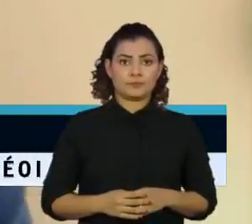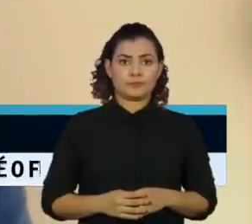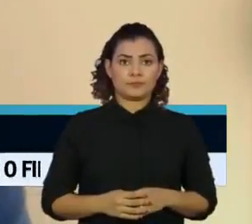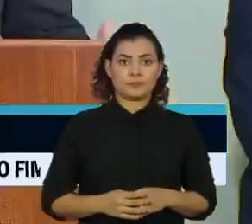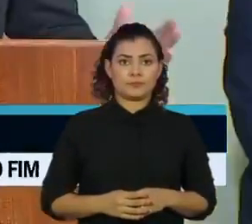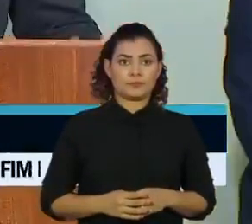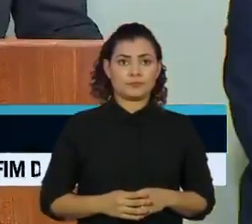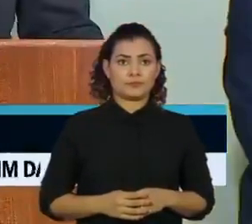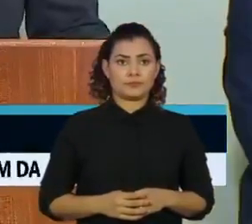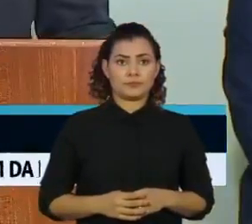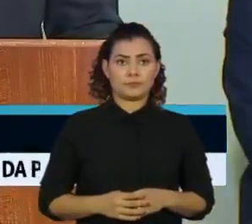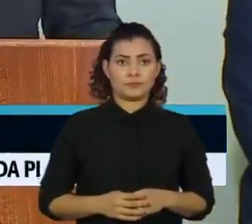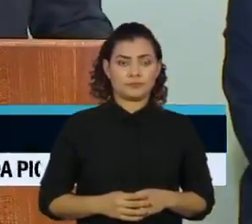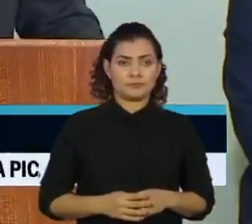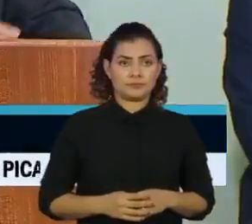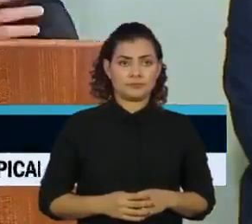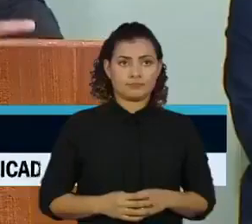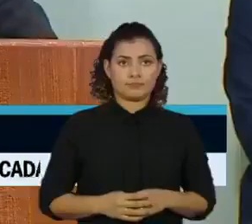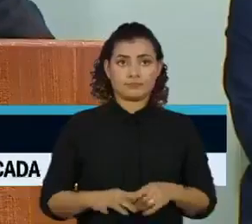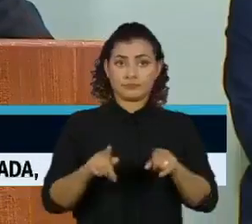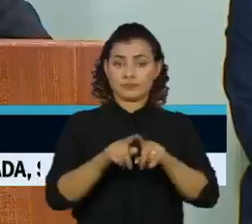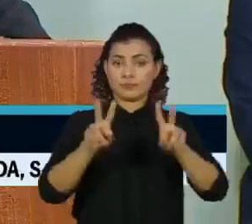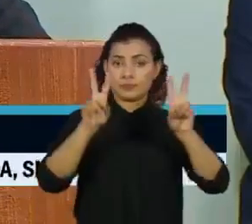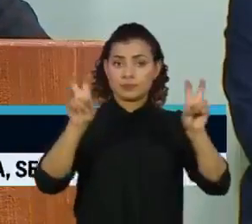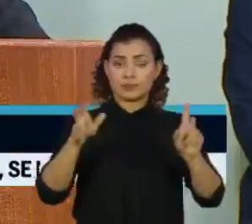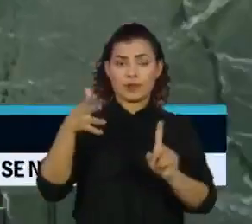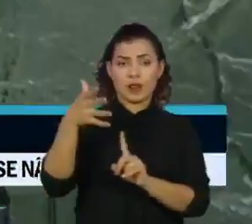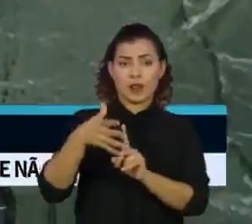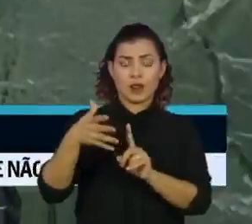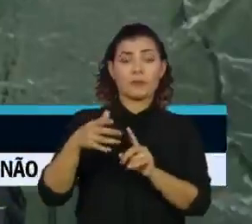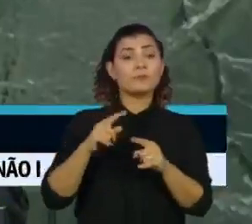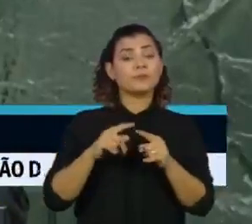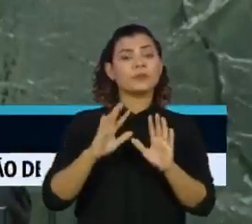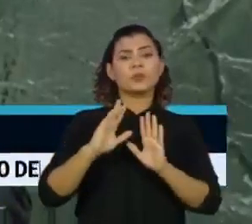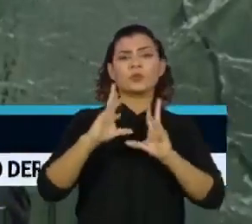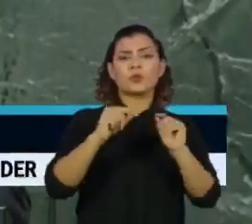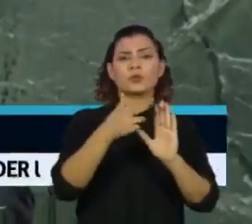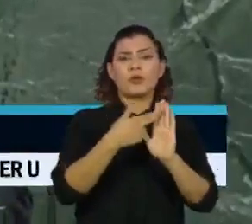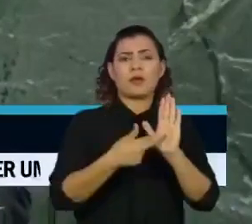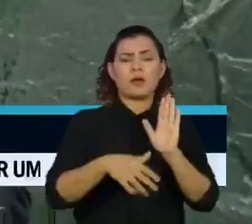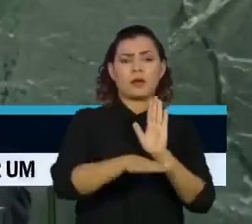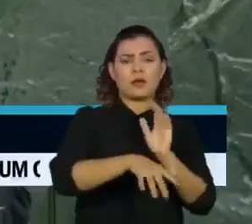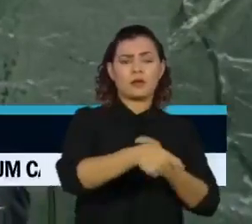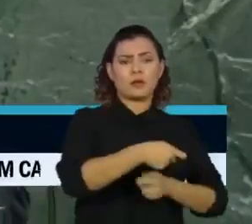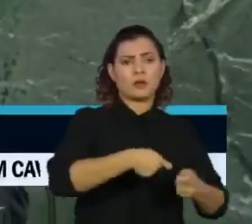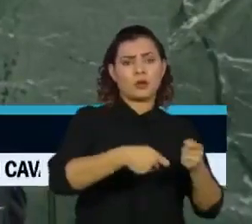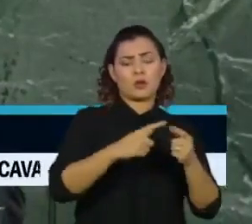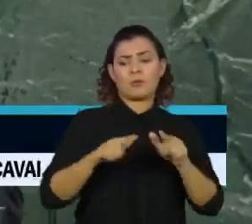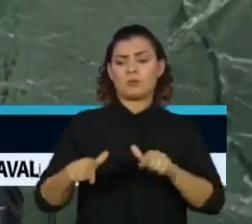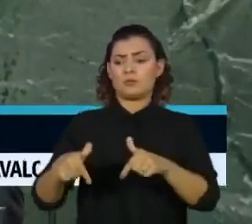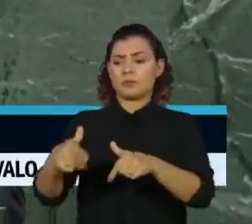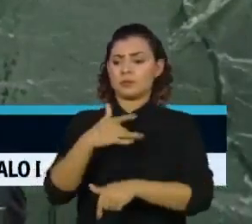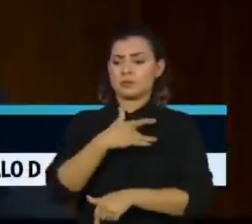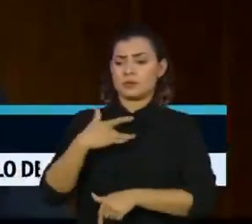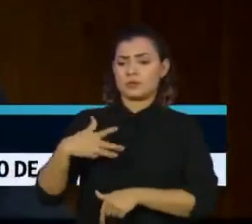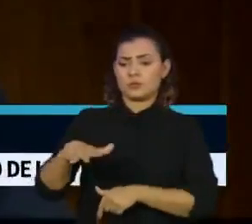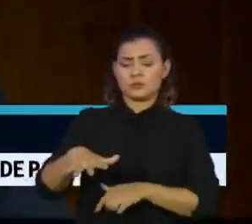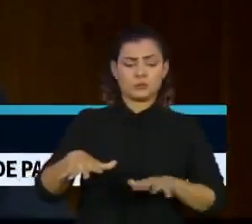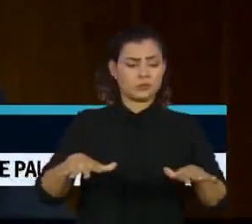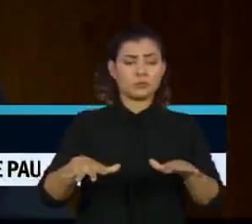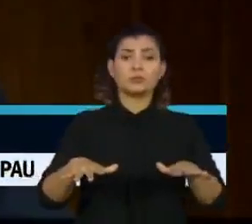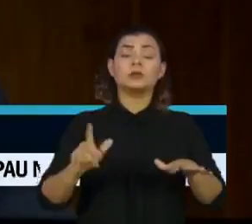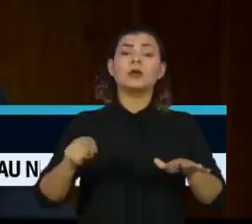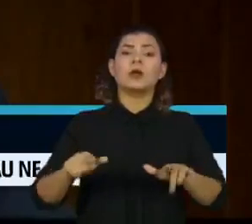in Brazil. Ainda segundo o comunicado, todas as medidas econômicas e sanitárias atualmente em vigor